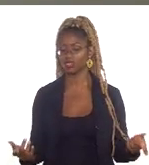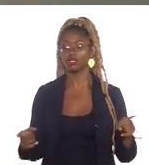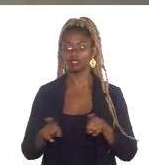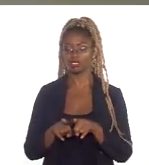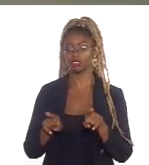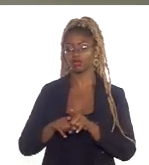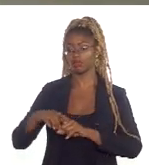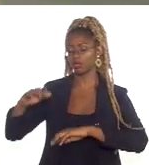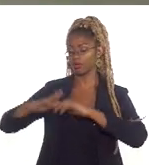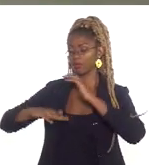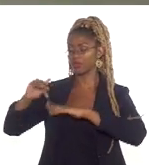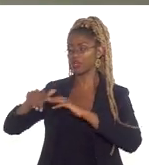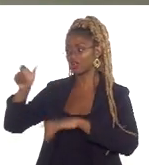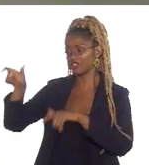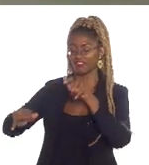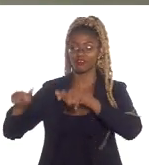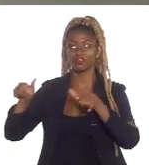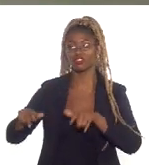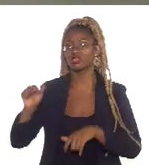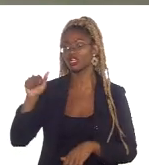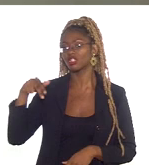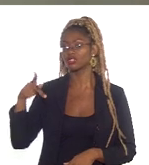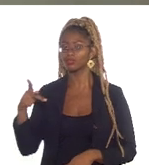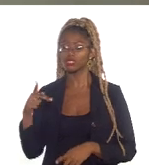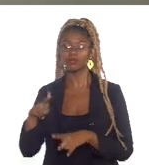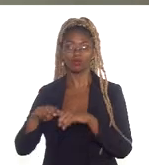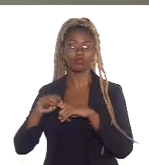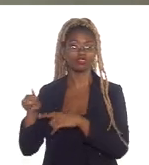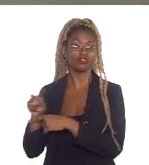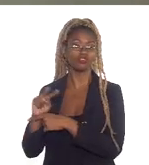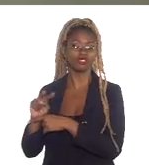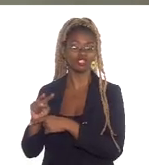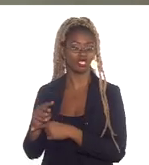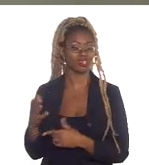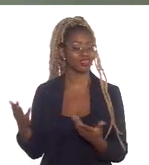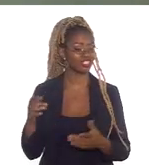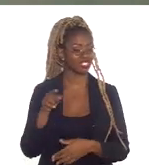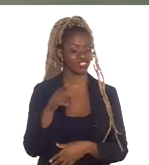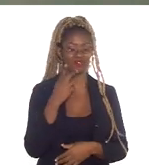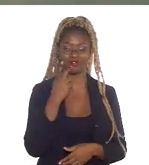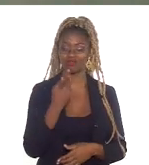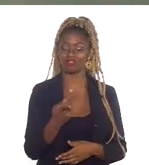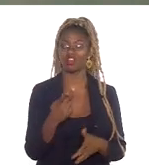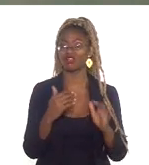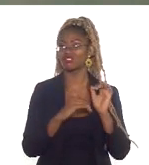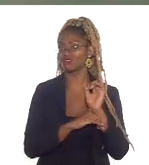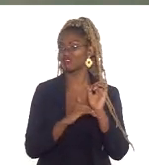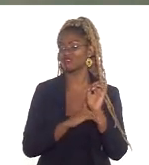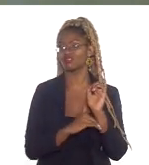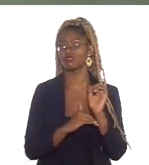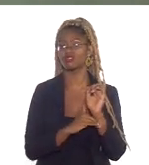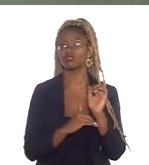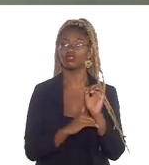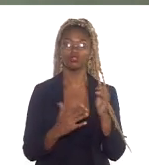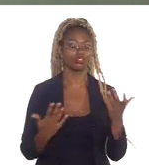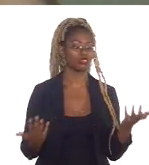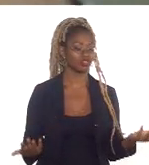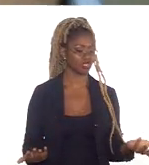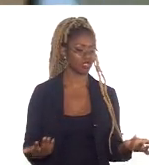profissionais da ANP, porque são da fiscalização. Então, esse negócio de sigilo, né, vale para as